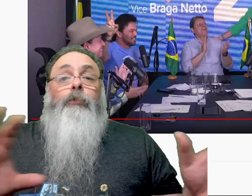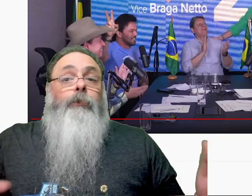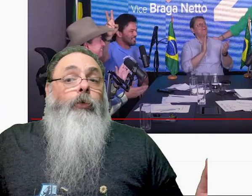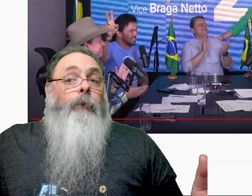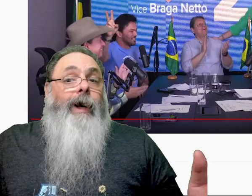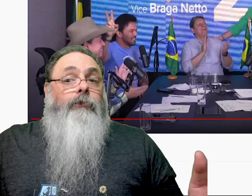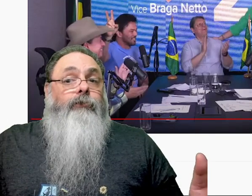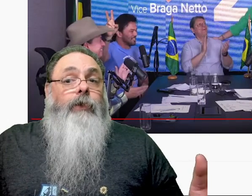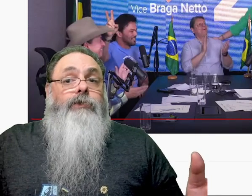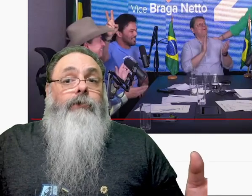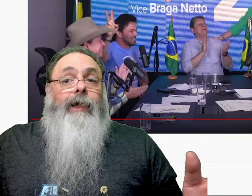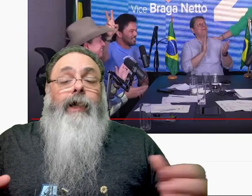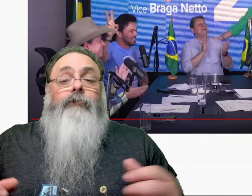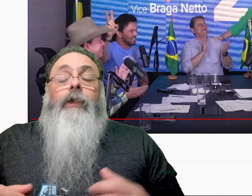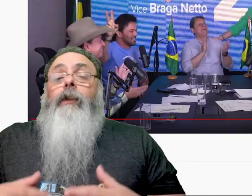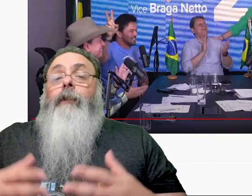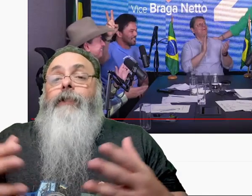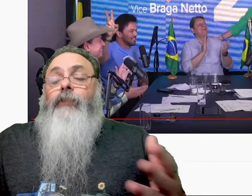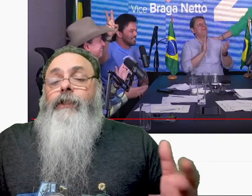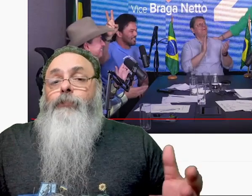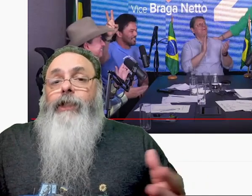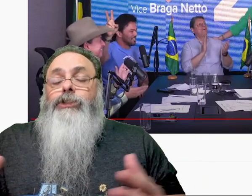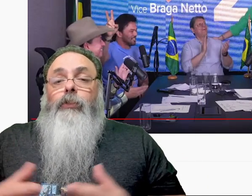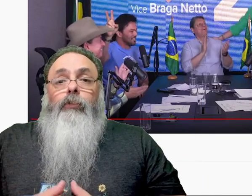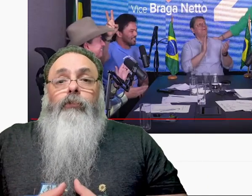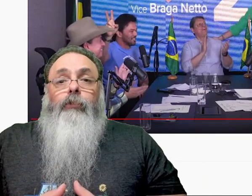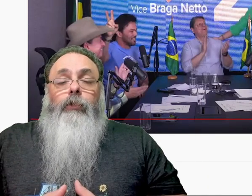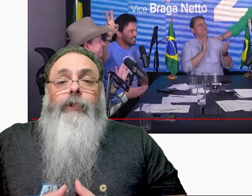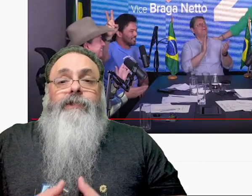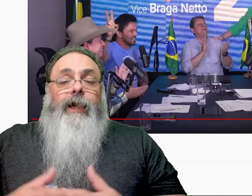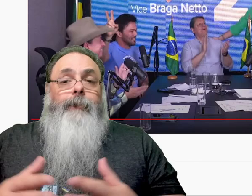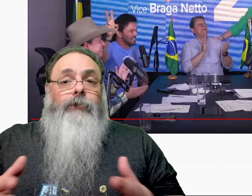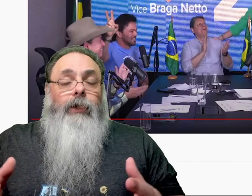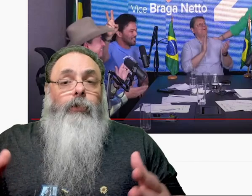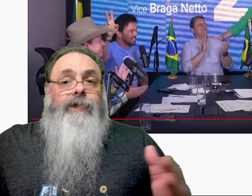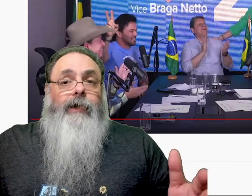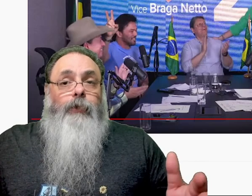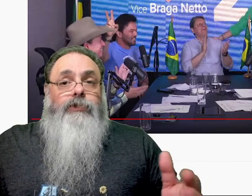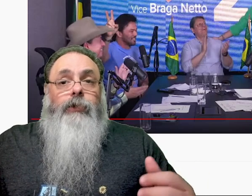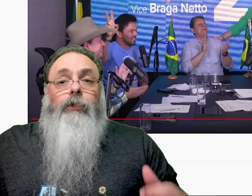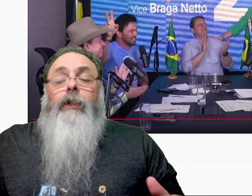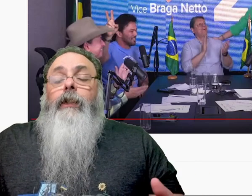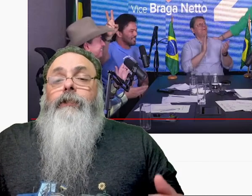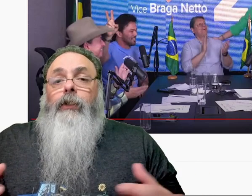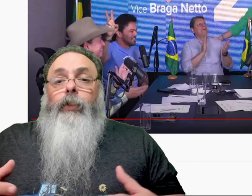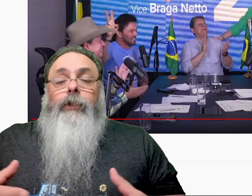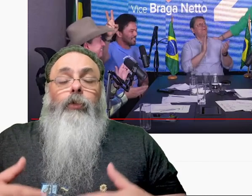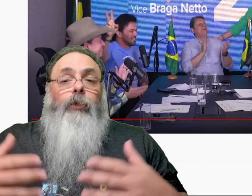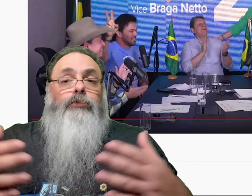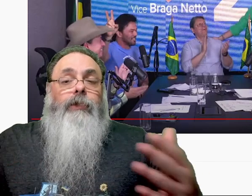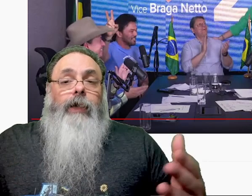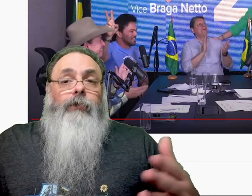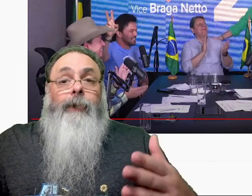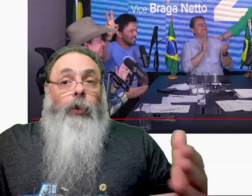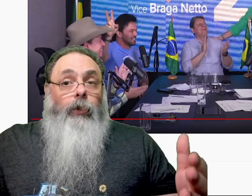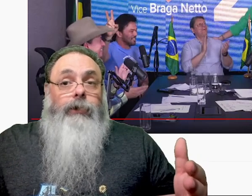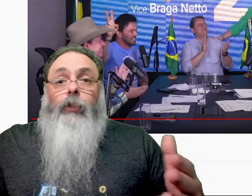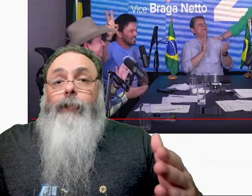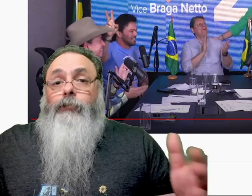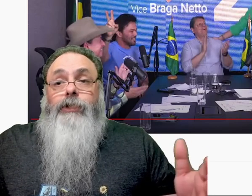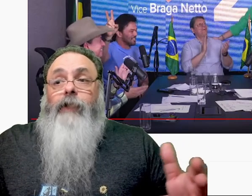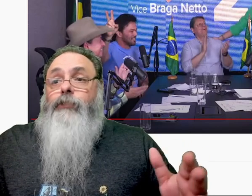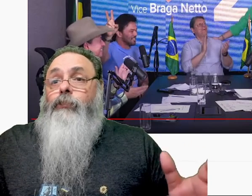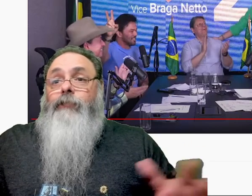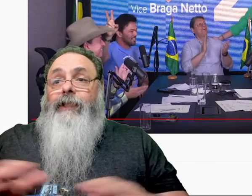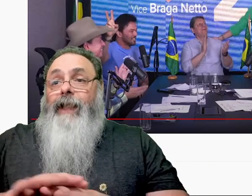aqui tava todo mundo preocupado no finalzinho da Live mas felizmente o o encerramento da coisa acabou sendo tranquilo o bolsonaro lembrou